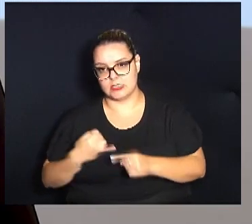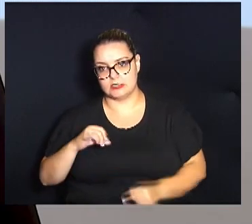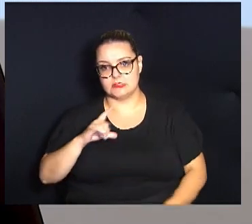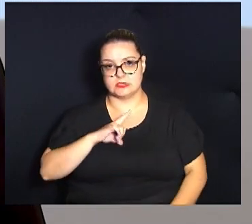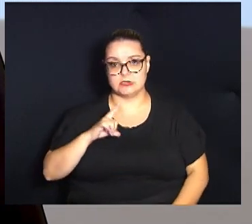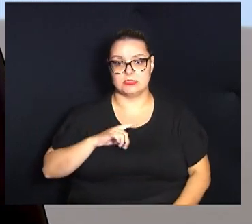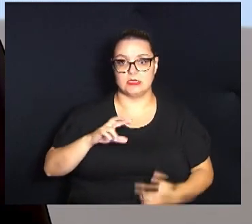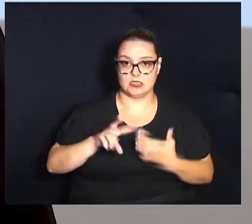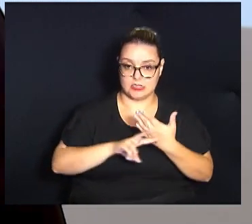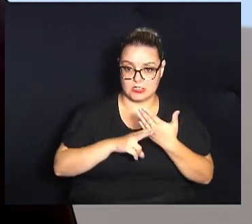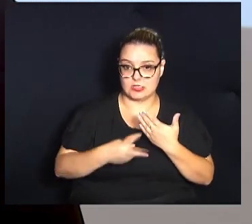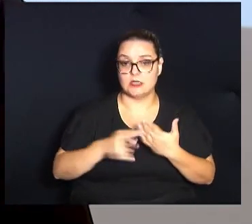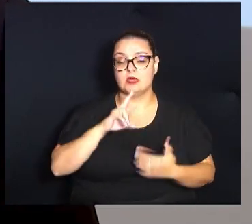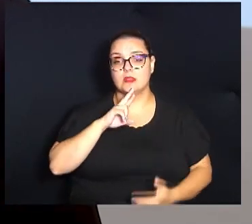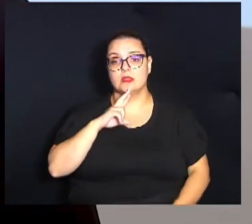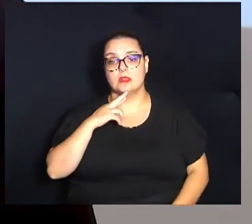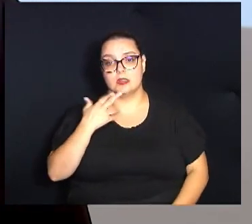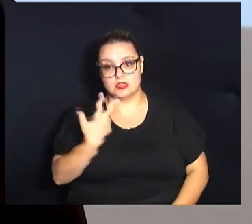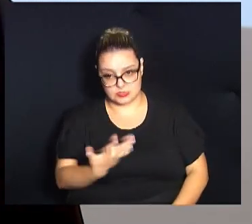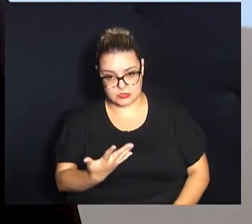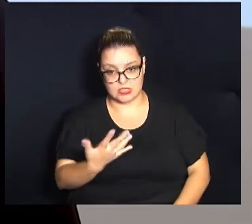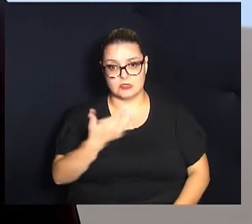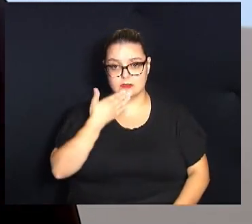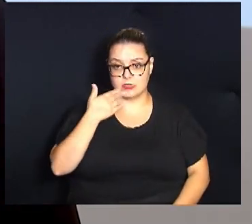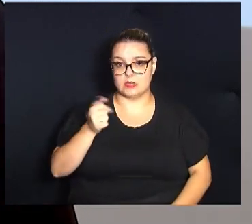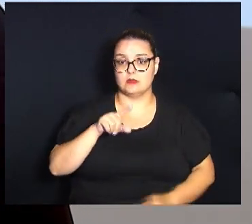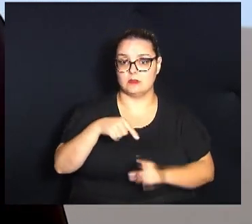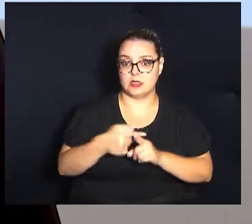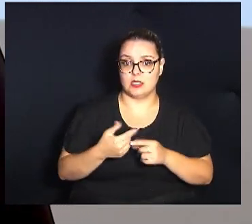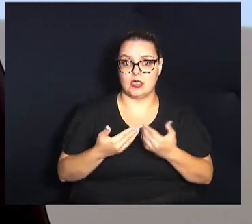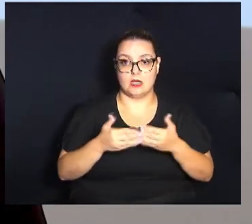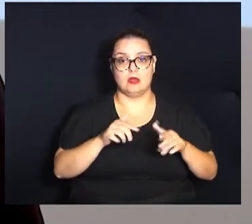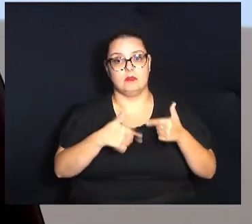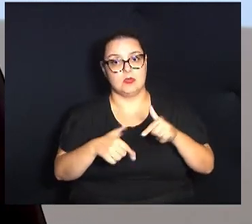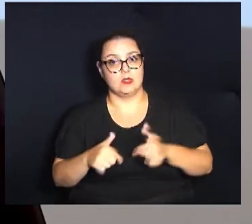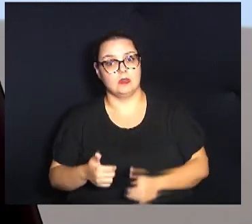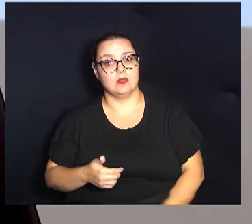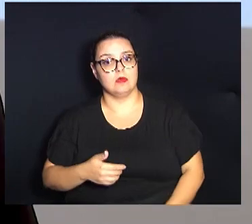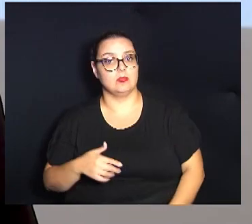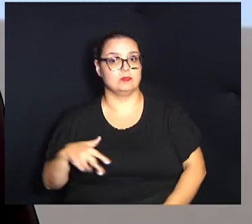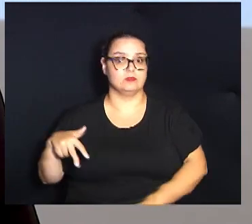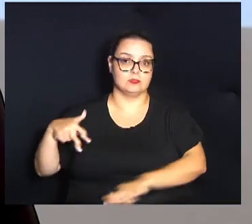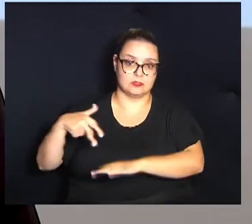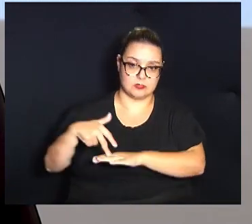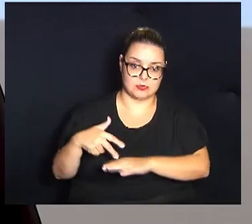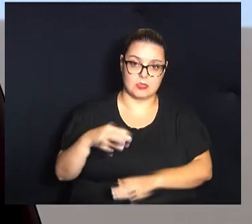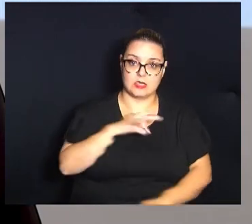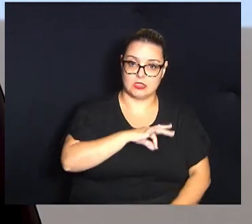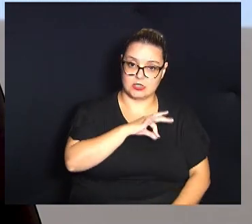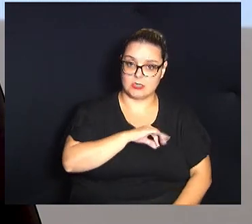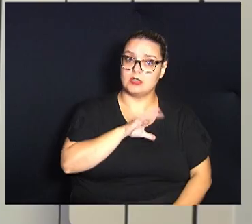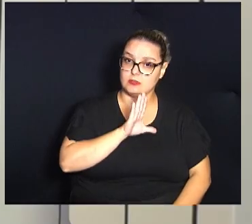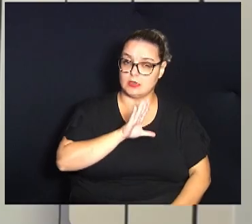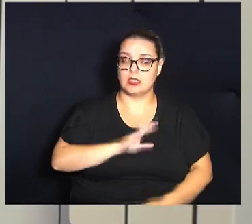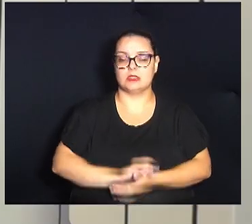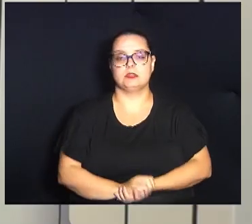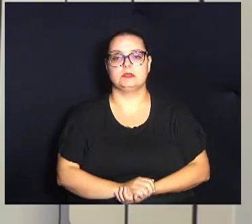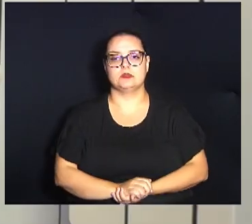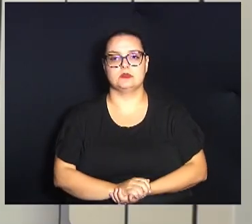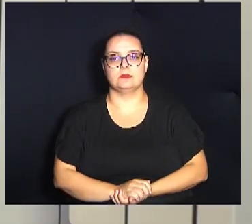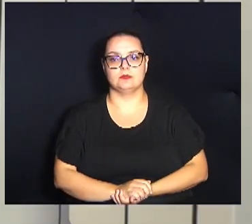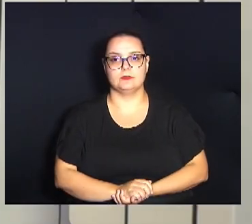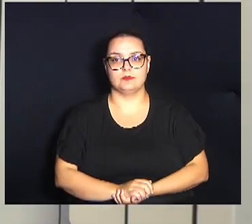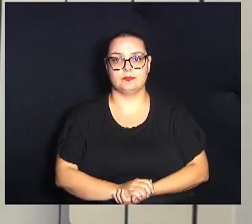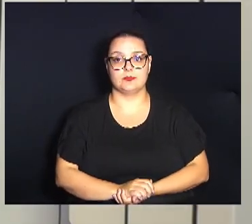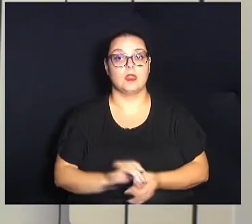resultados melhores, mais positivos, você consegue gerar emprego melhor com mão de obra ganhando mais. Vamos